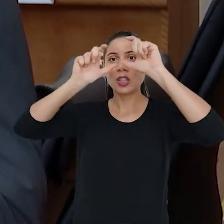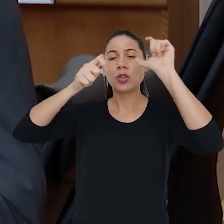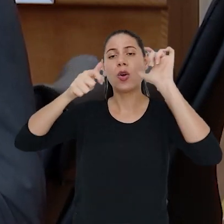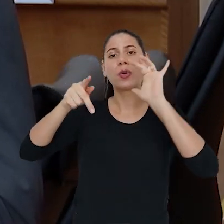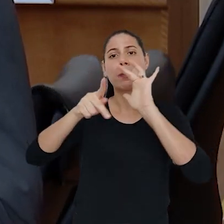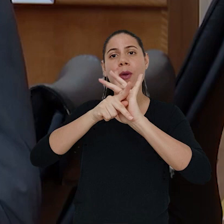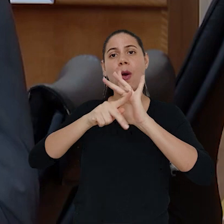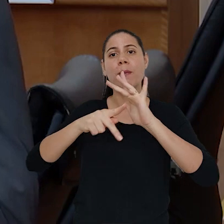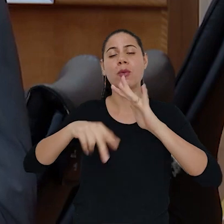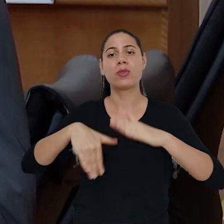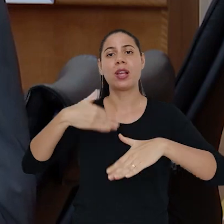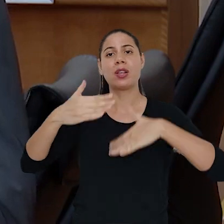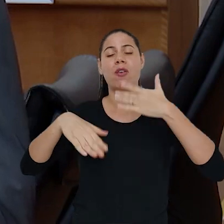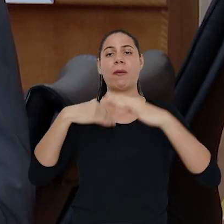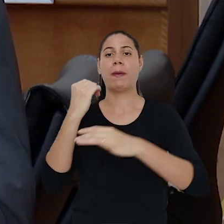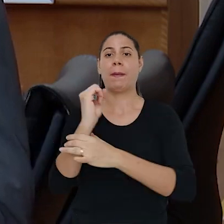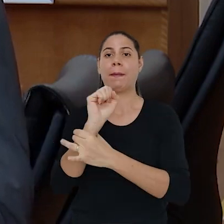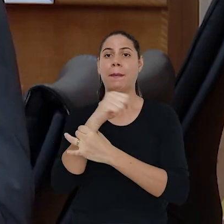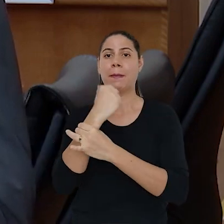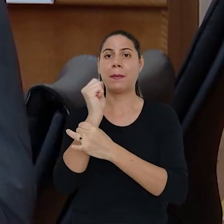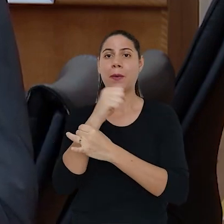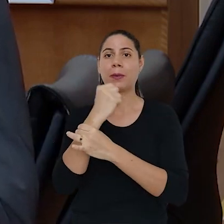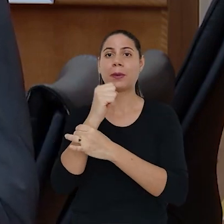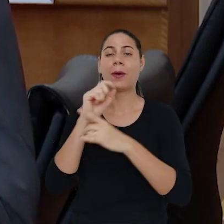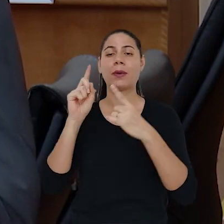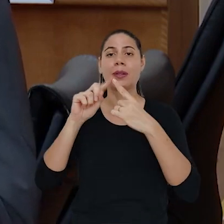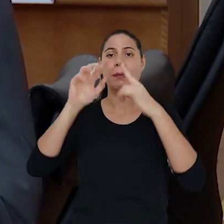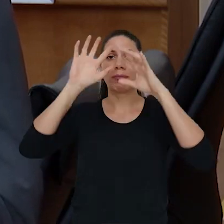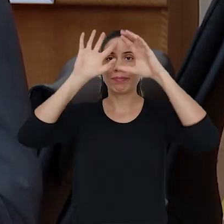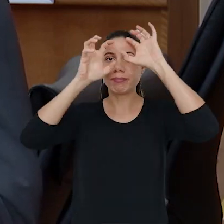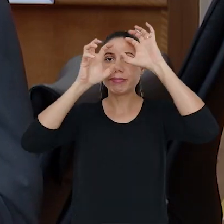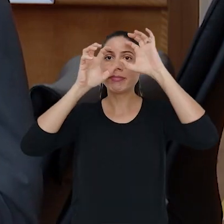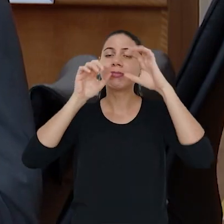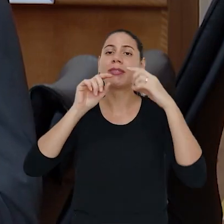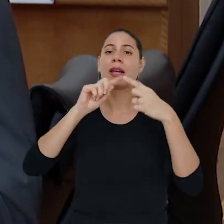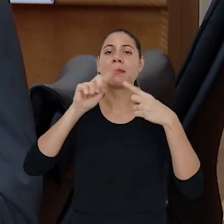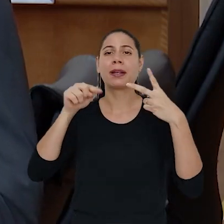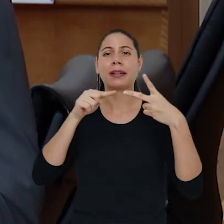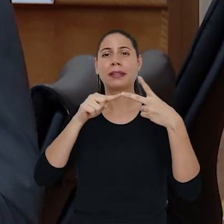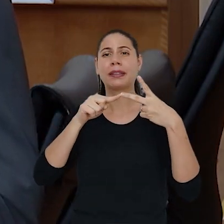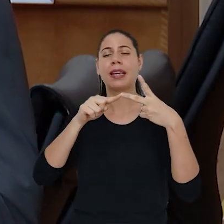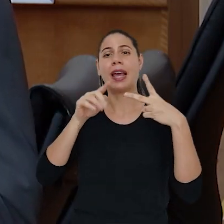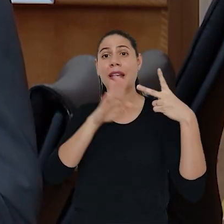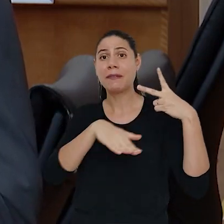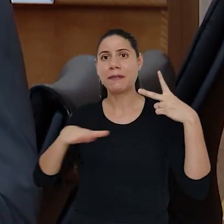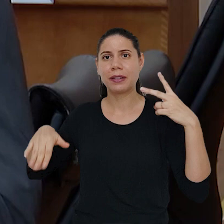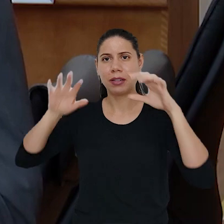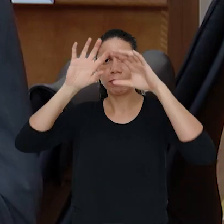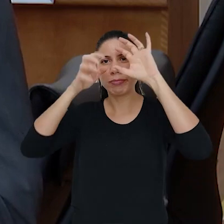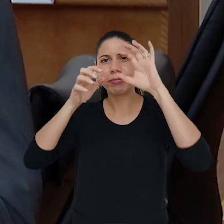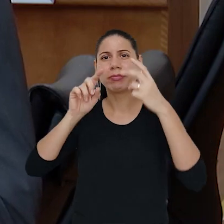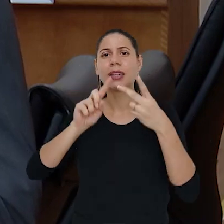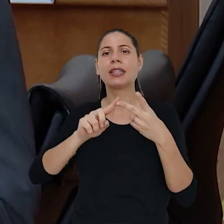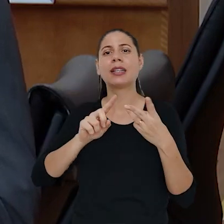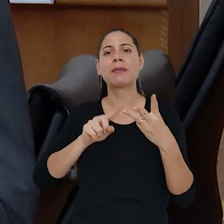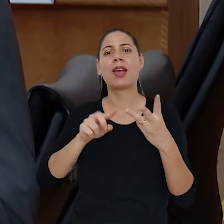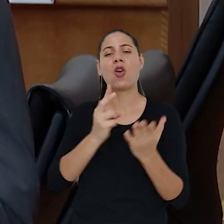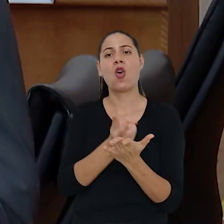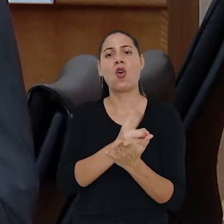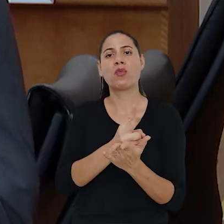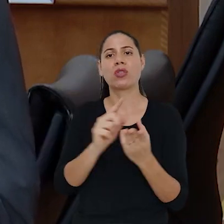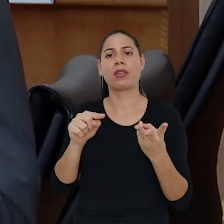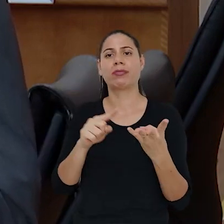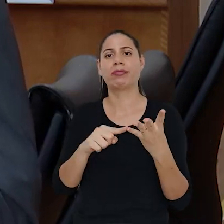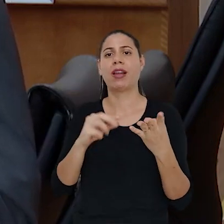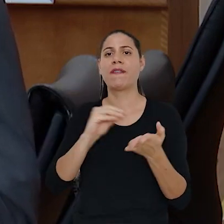específico do desenvolvimento motor, além de paralisia cerebral estática, paralisia cerebral infantil, convulsões e